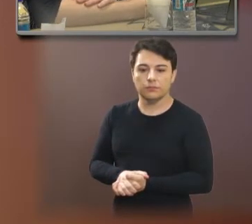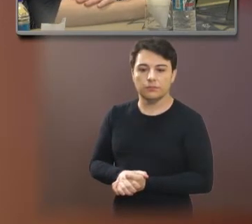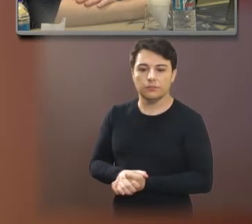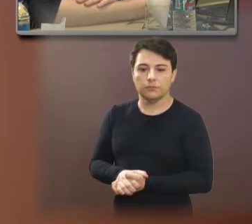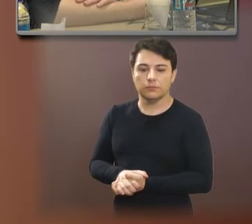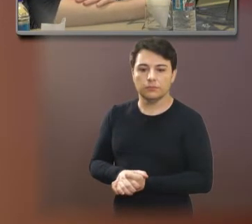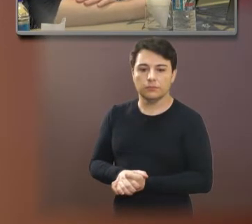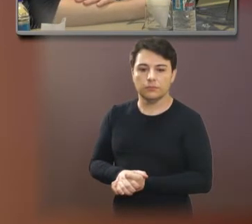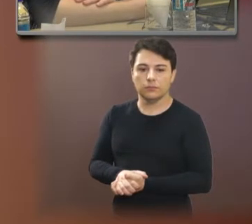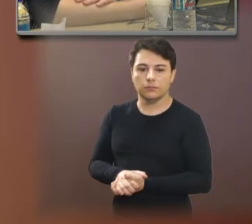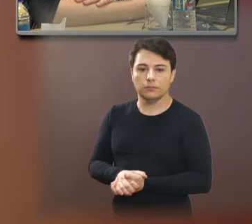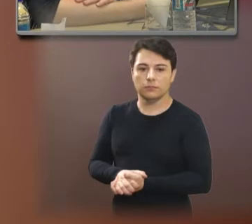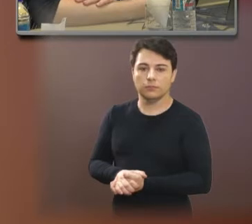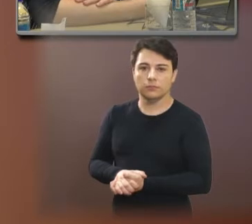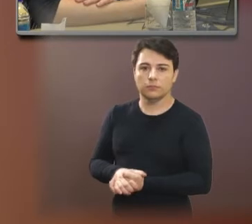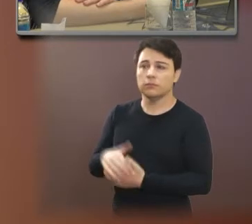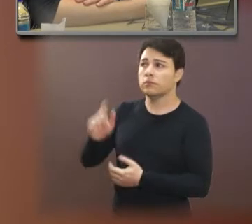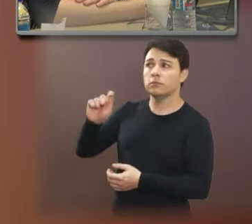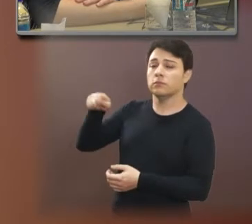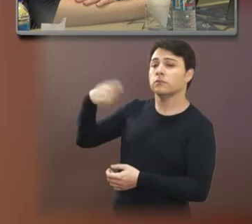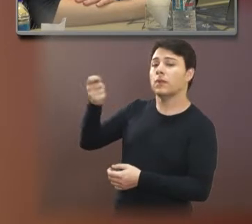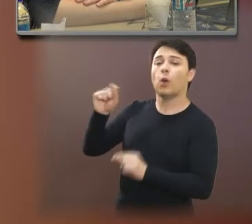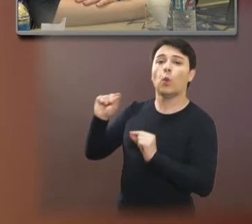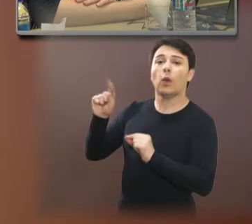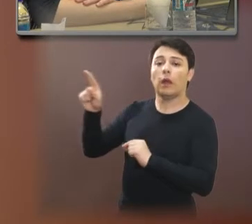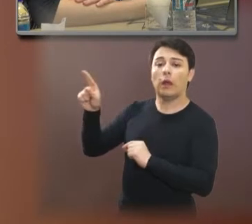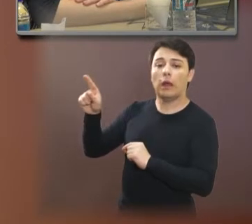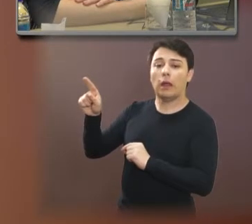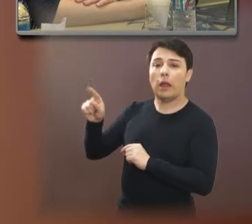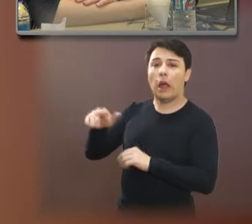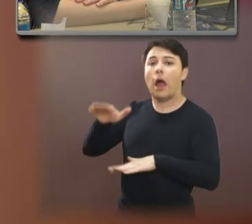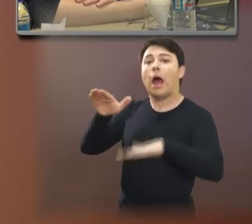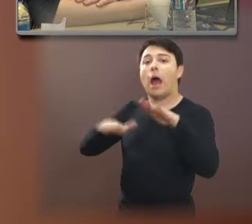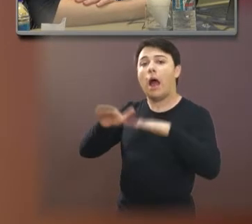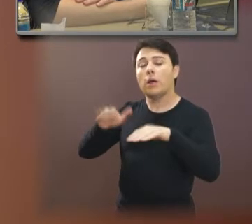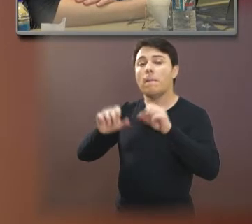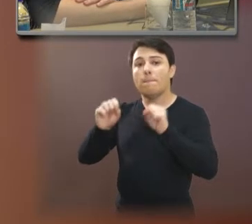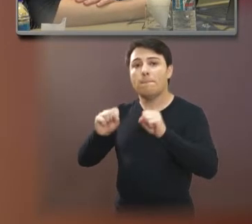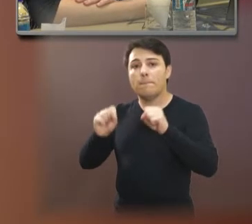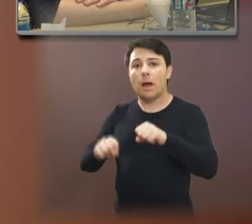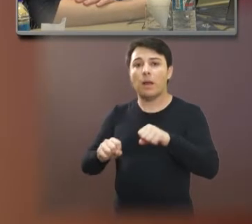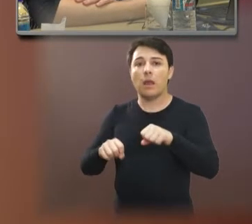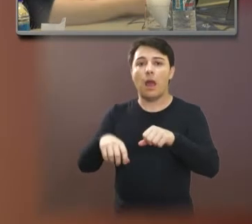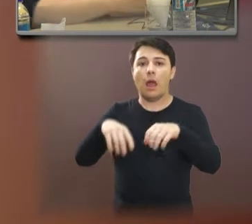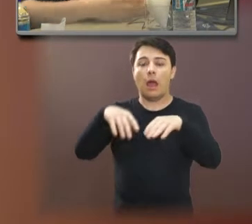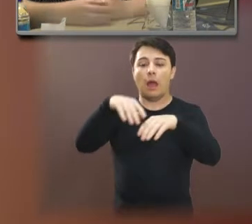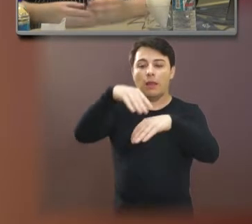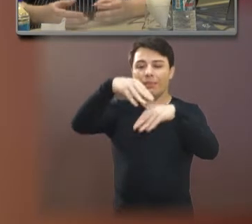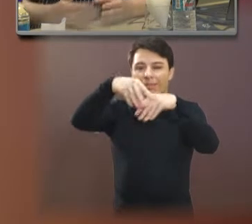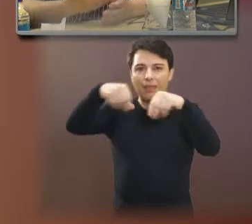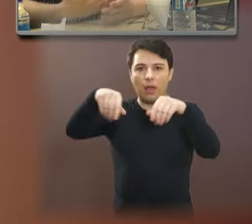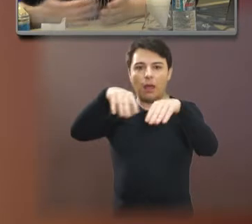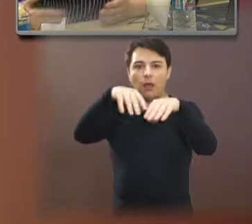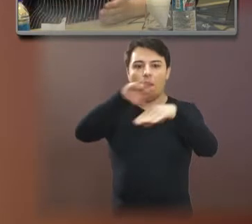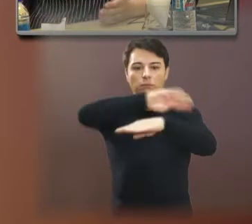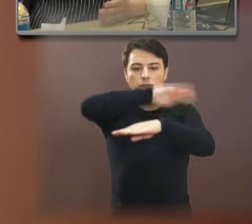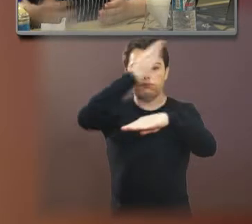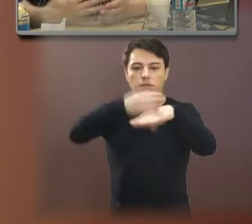com potencial área de risco para erosão. área que vai